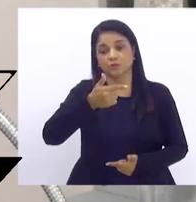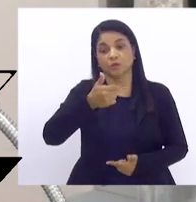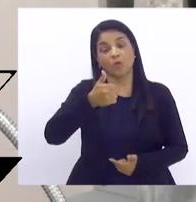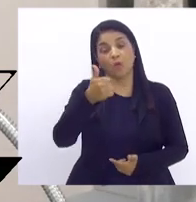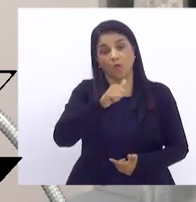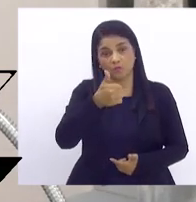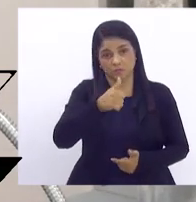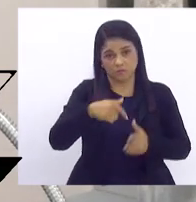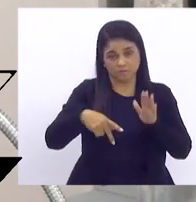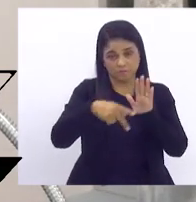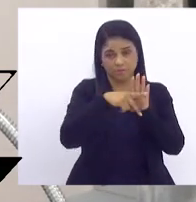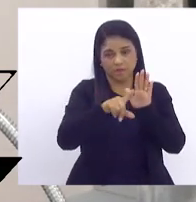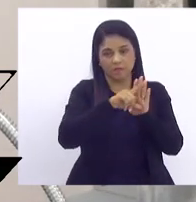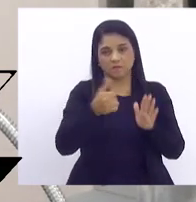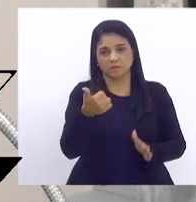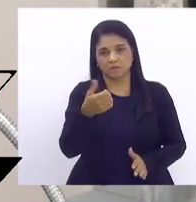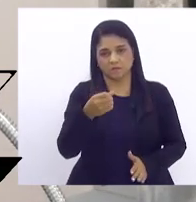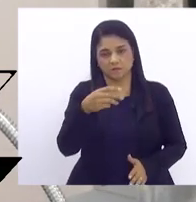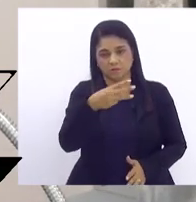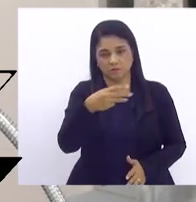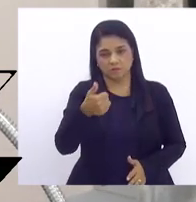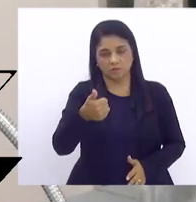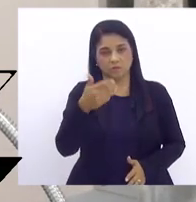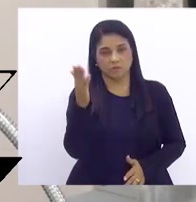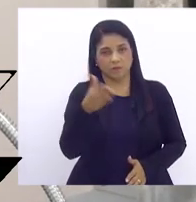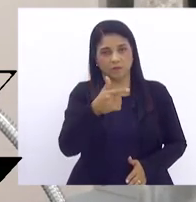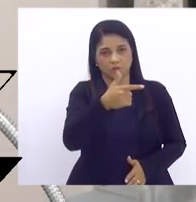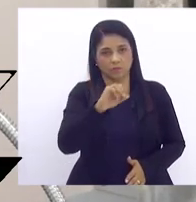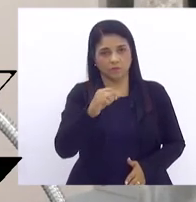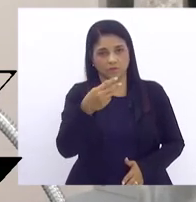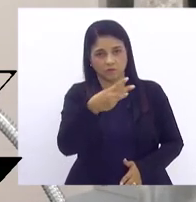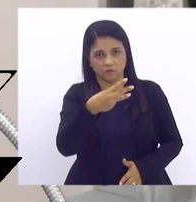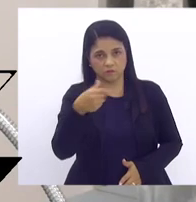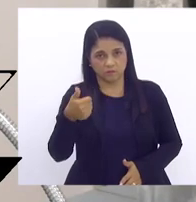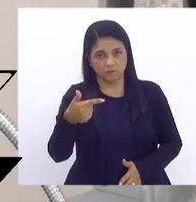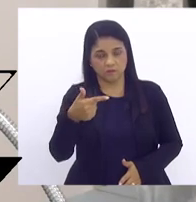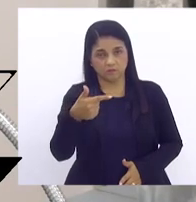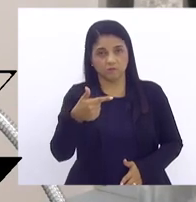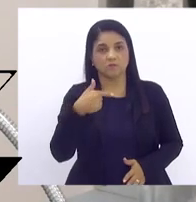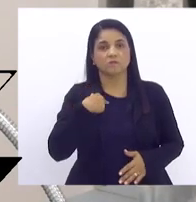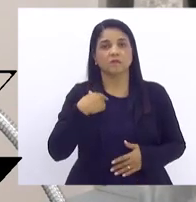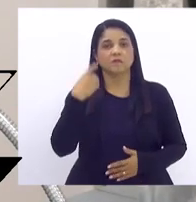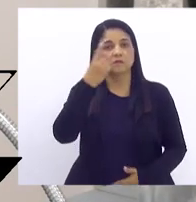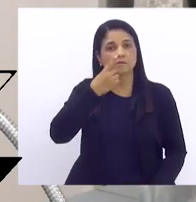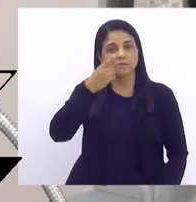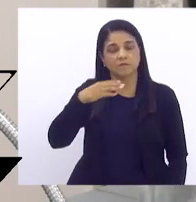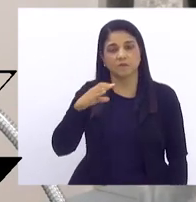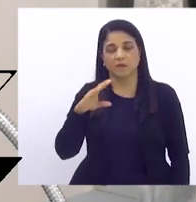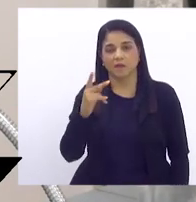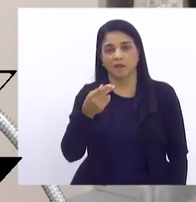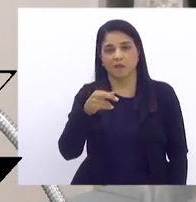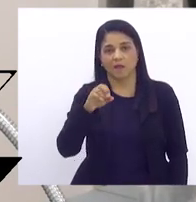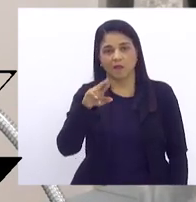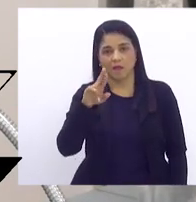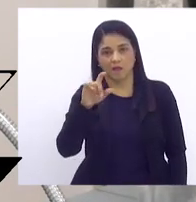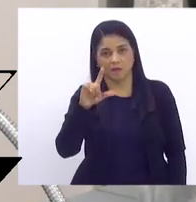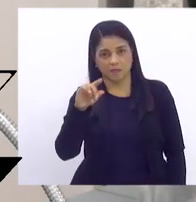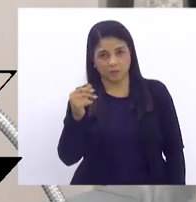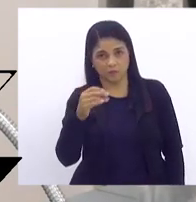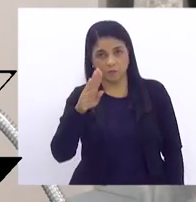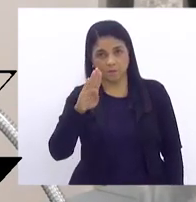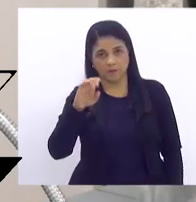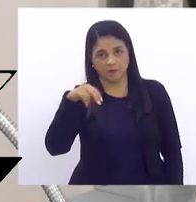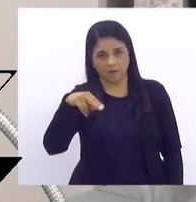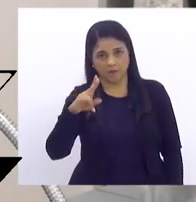Item 11. PL 1631 de 23, de autoria dos deputados Carlinhos BNH e Índia Armelau,